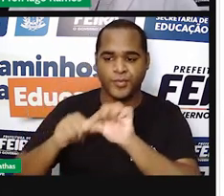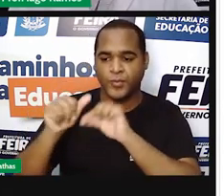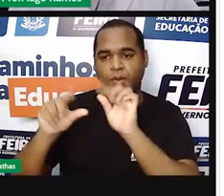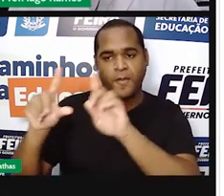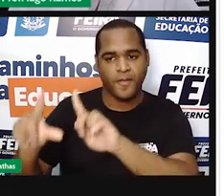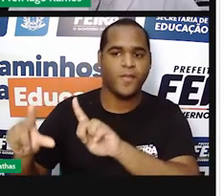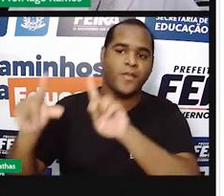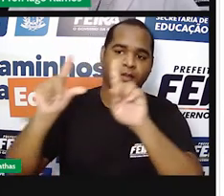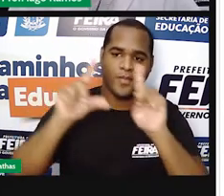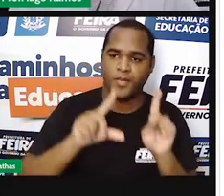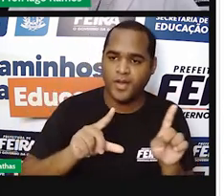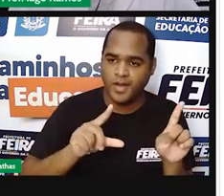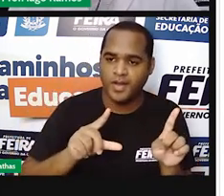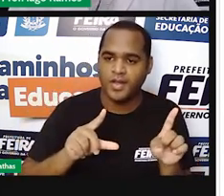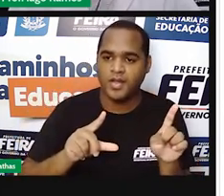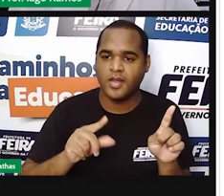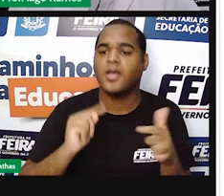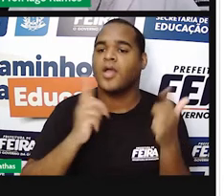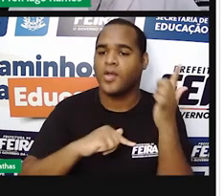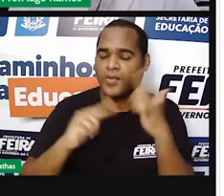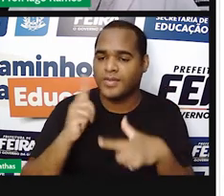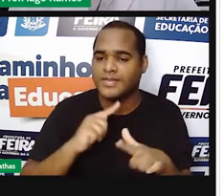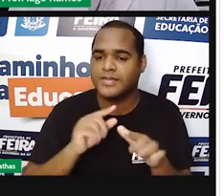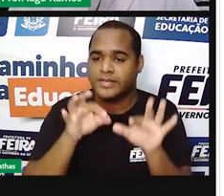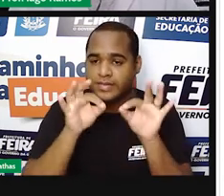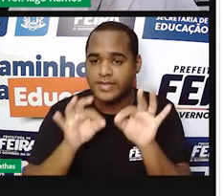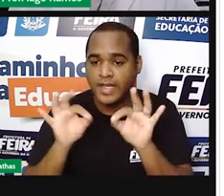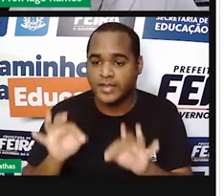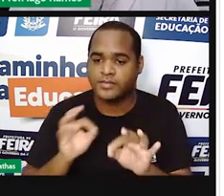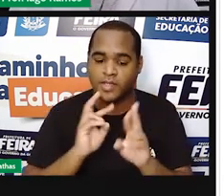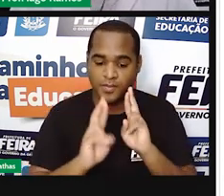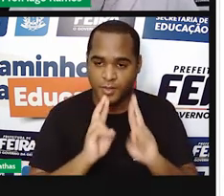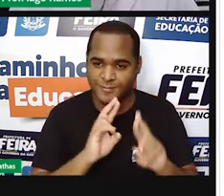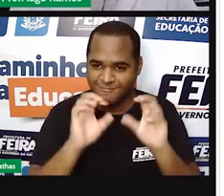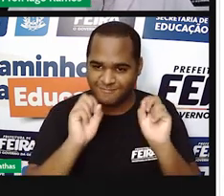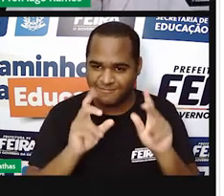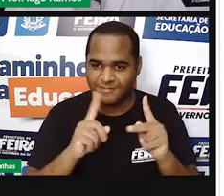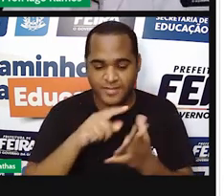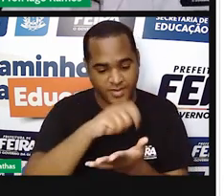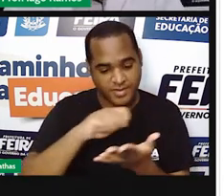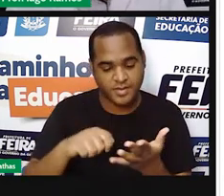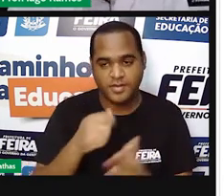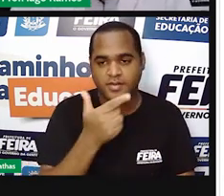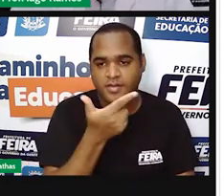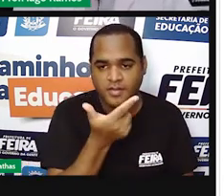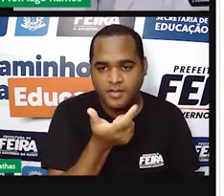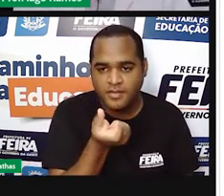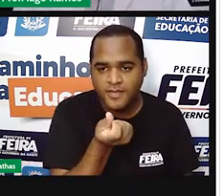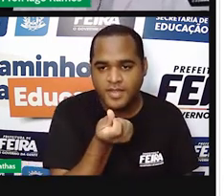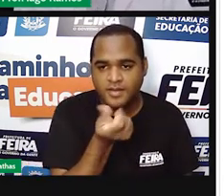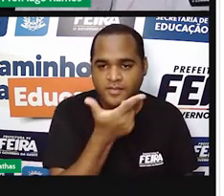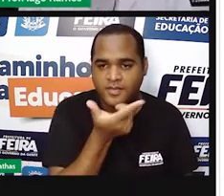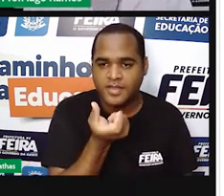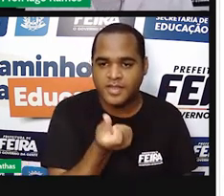negocinho para cá pronto só pra gente conseguir fazer certinho e vou escrever aqui ó 26